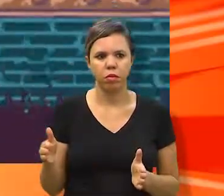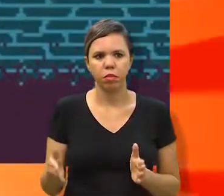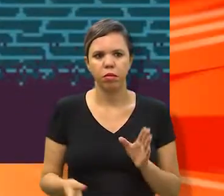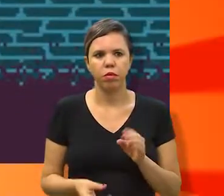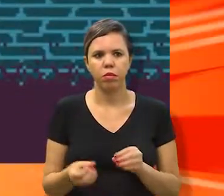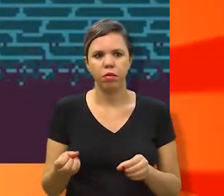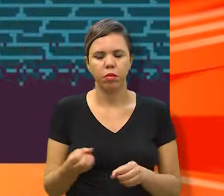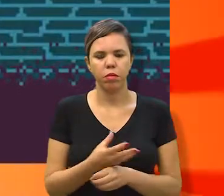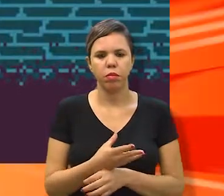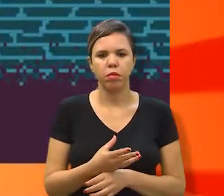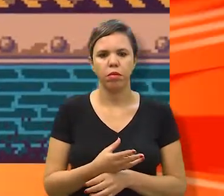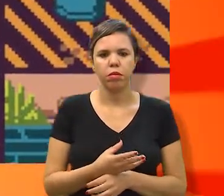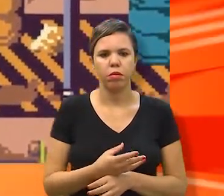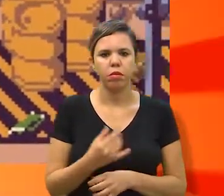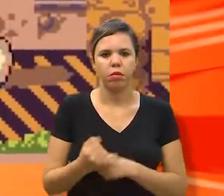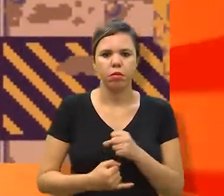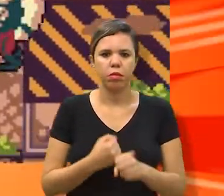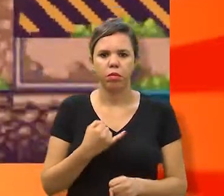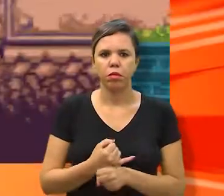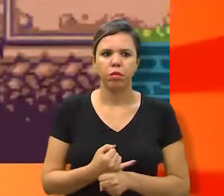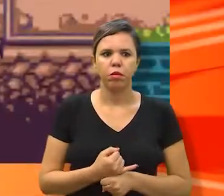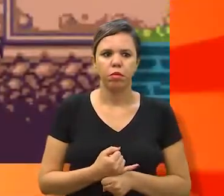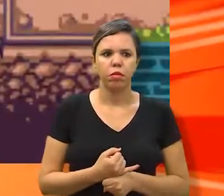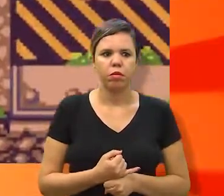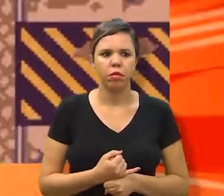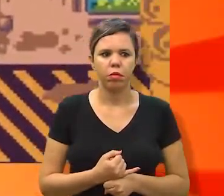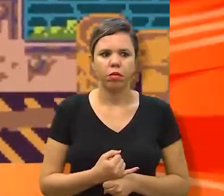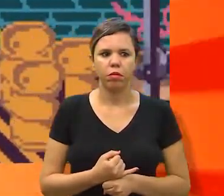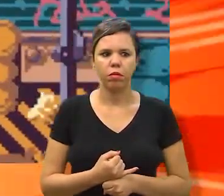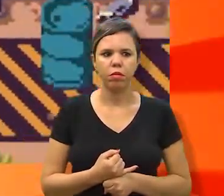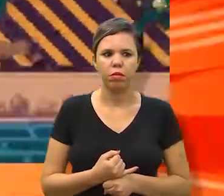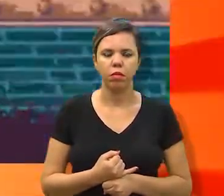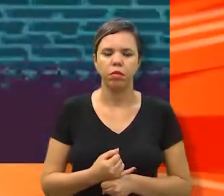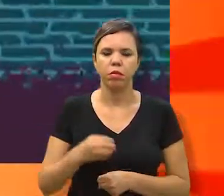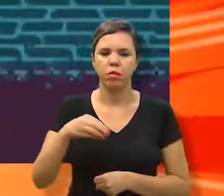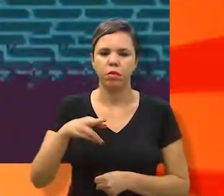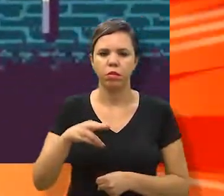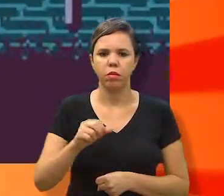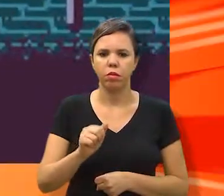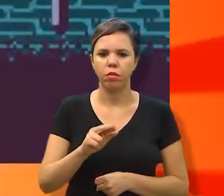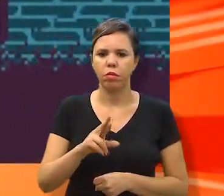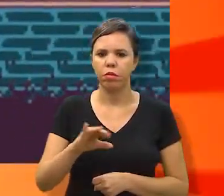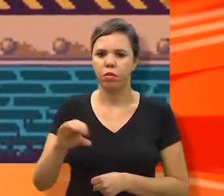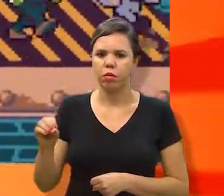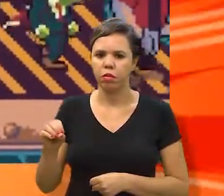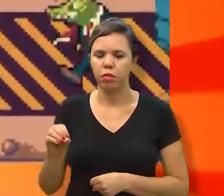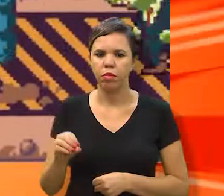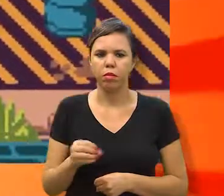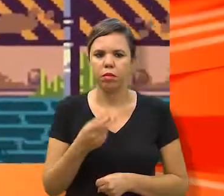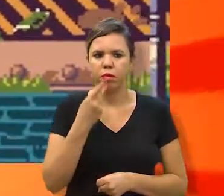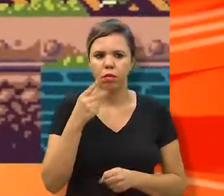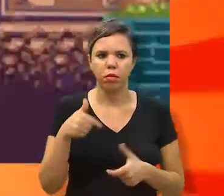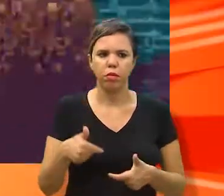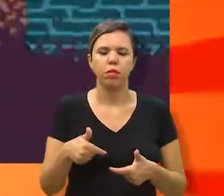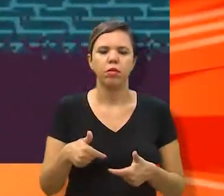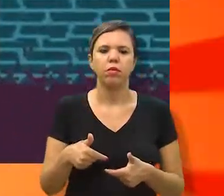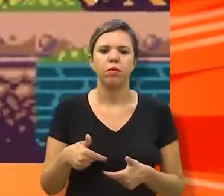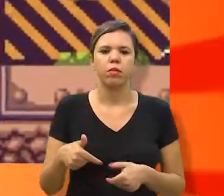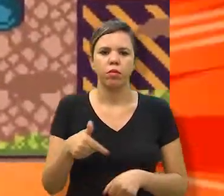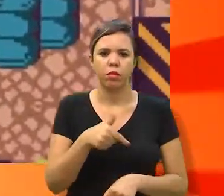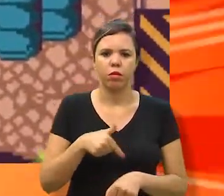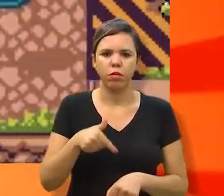inteira completa, né, que é um jogo de plataforma, como se fosse um Super Mario, vamos dizer assim, né, só que ele atira o